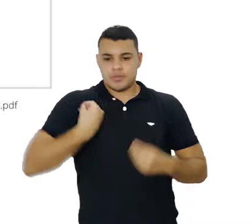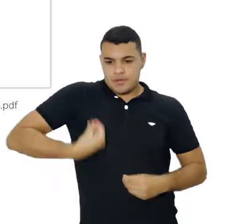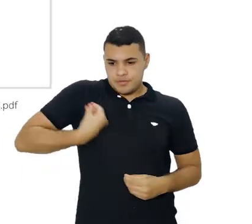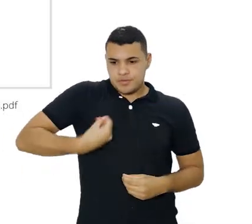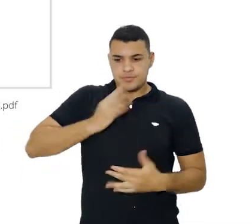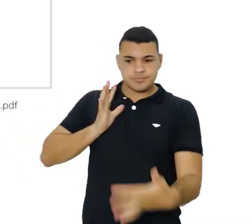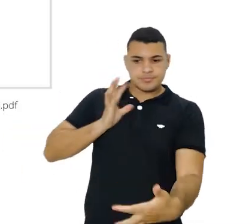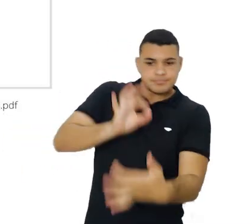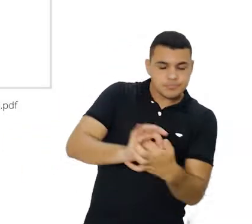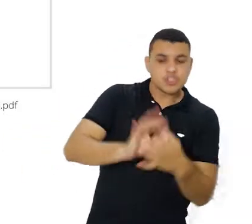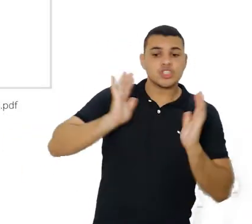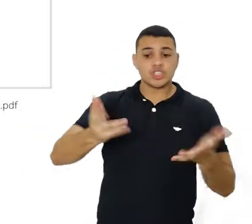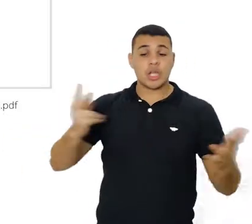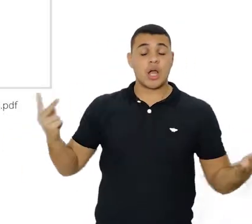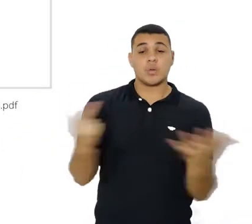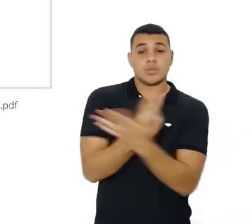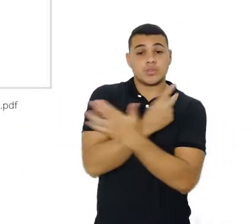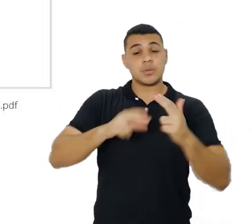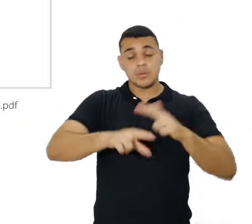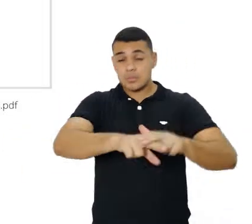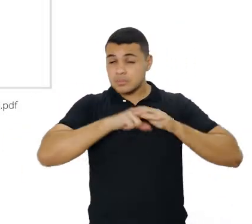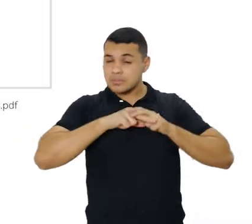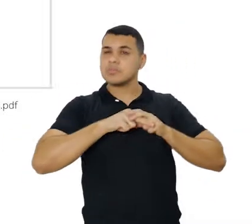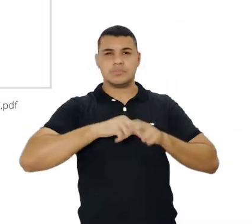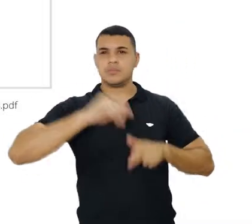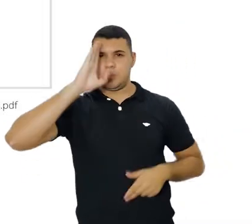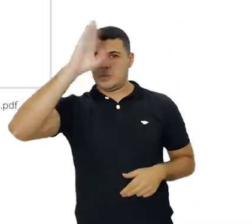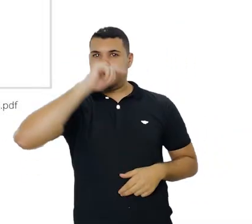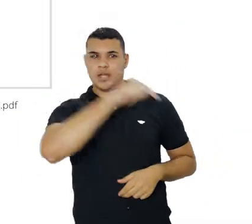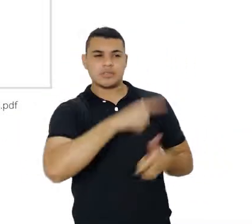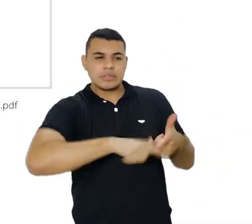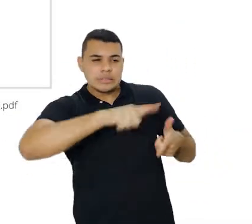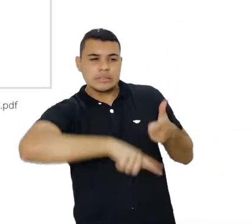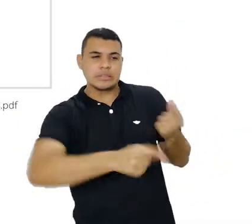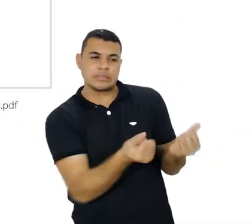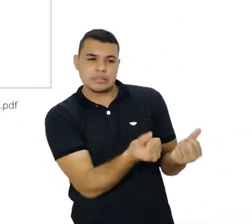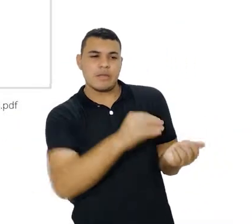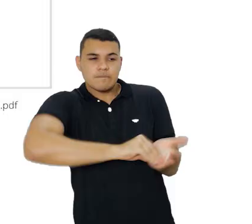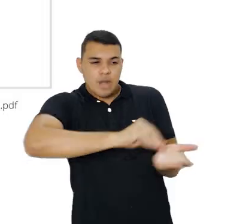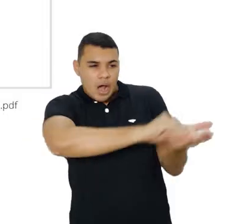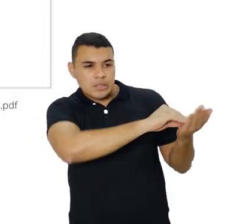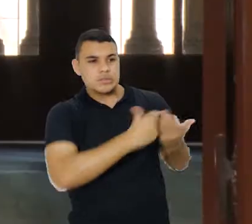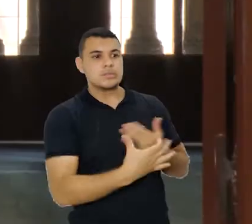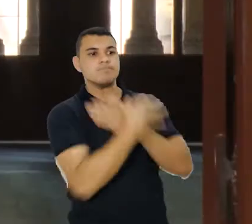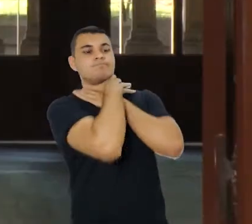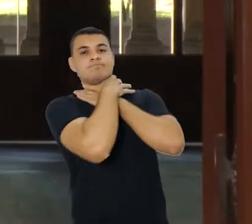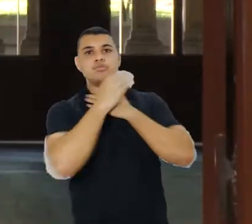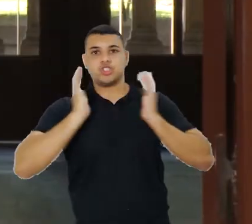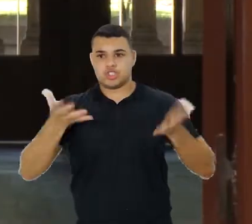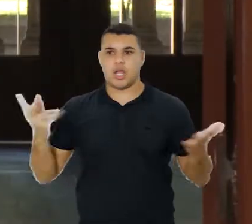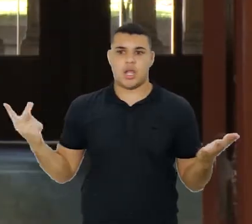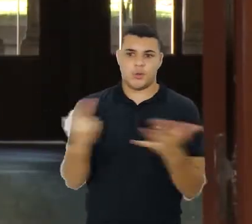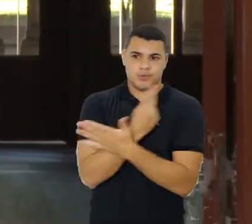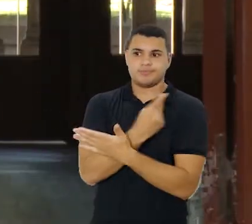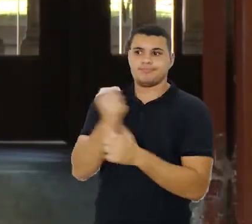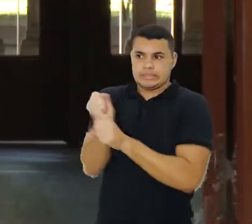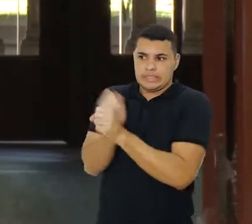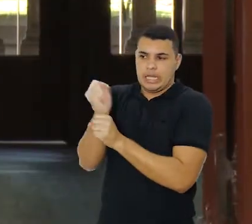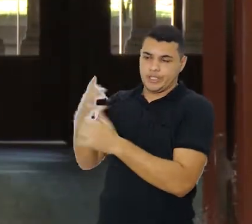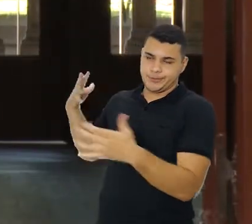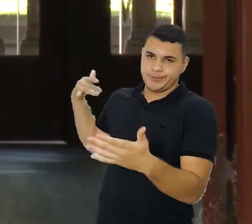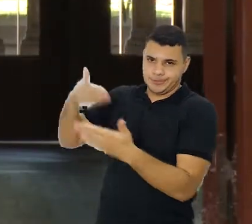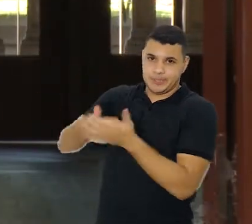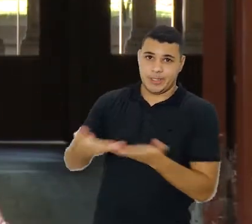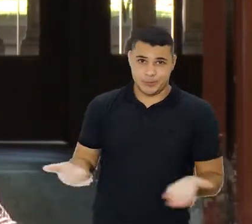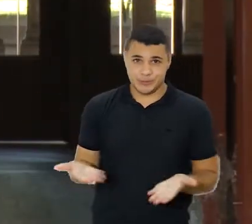vida afetadas, né, principalmente pela crise econômica, pela qual estamos passando já